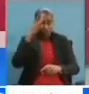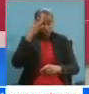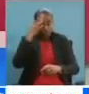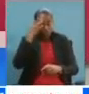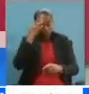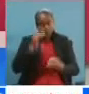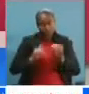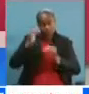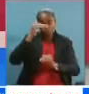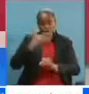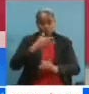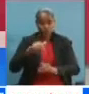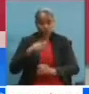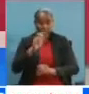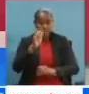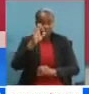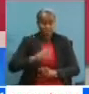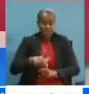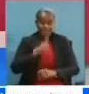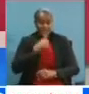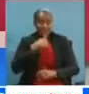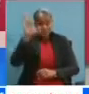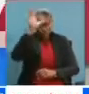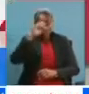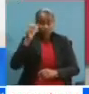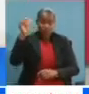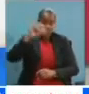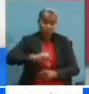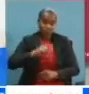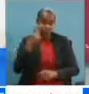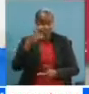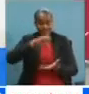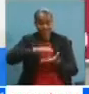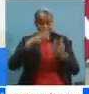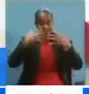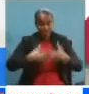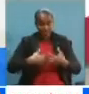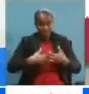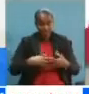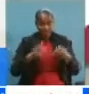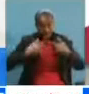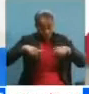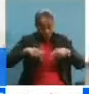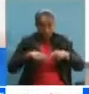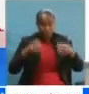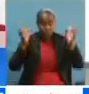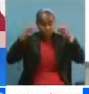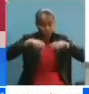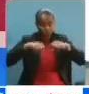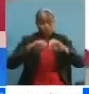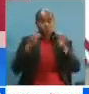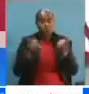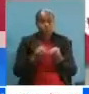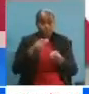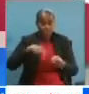de 1,3%. Esta posição do governo foi reprovada pelas duas centrais sindicais na reunião de concertação social